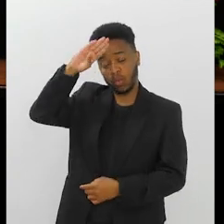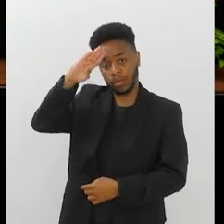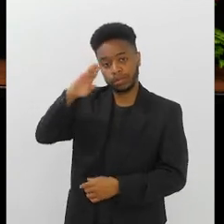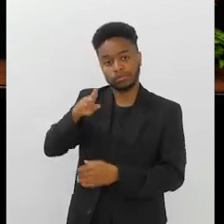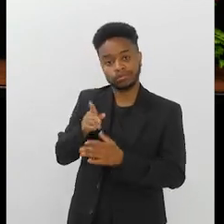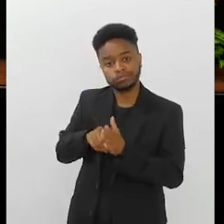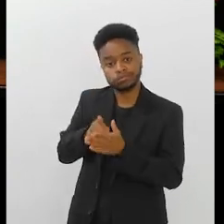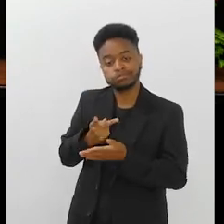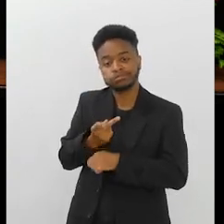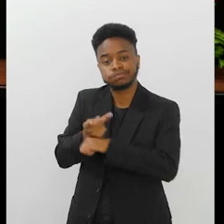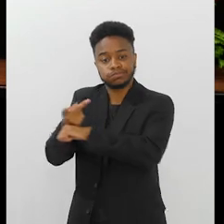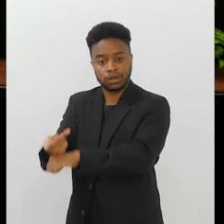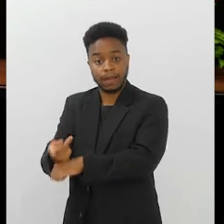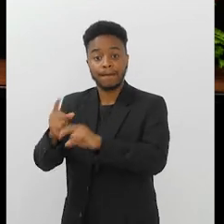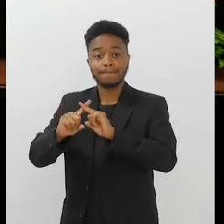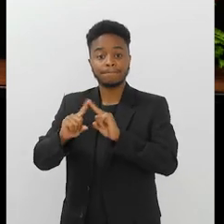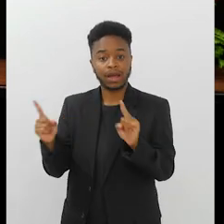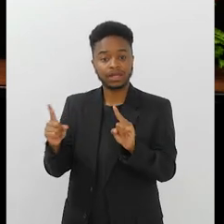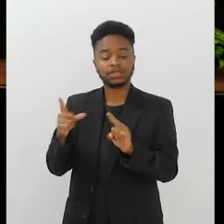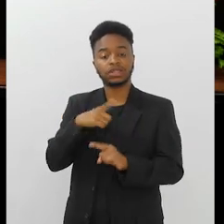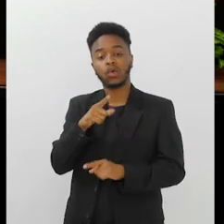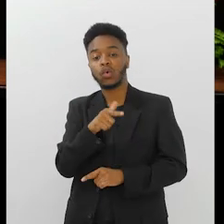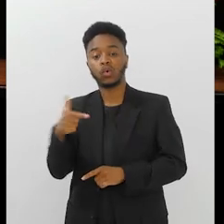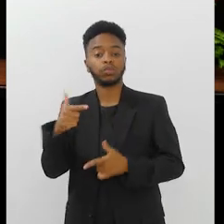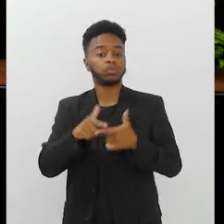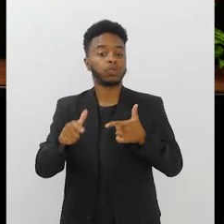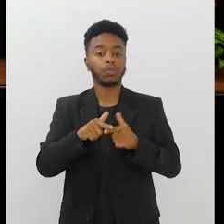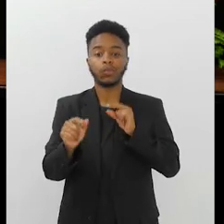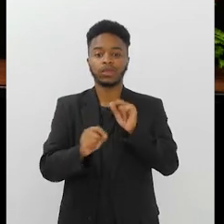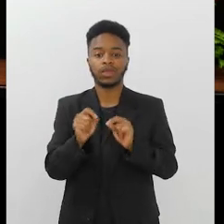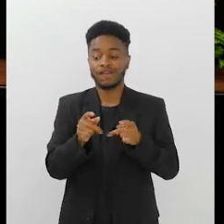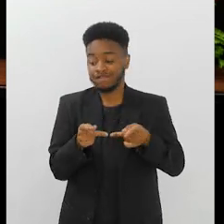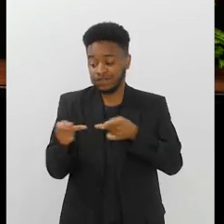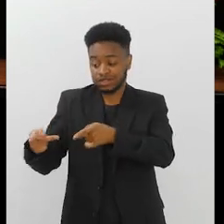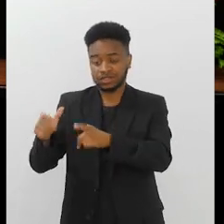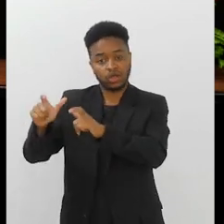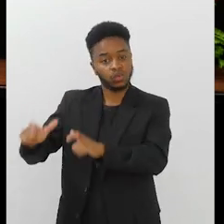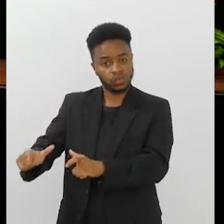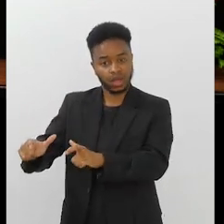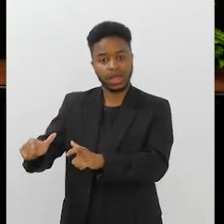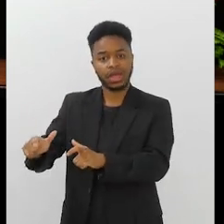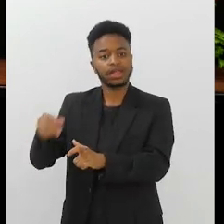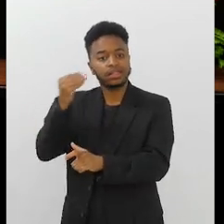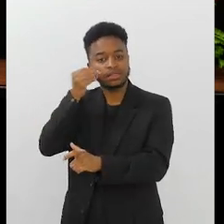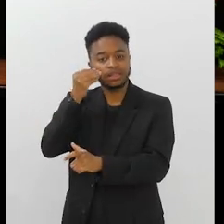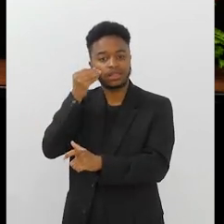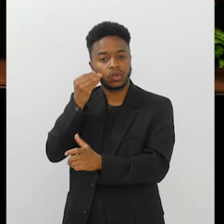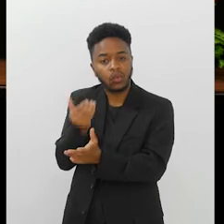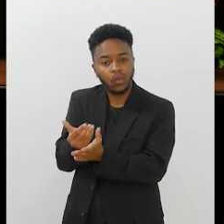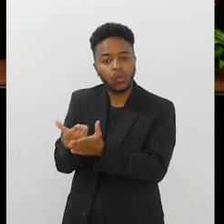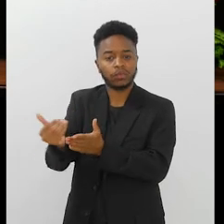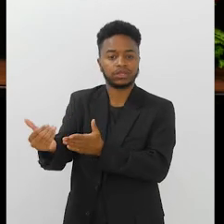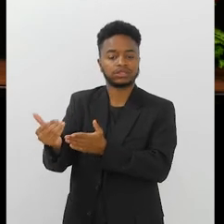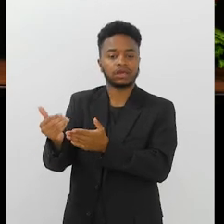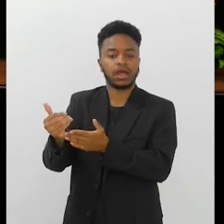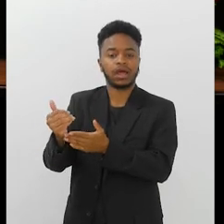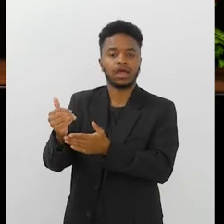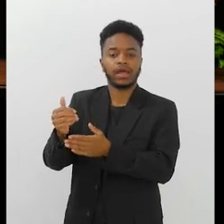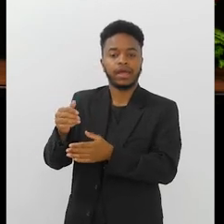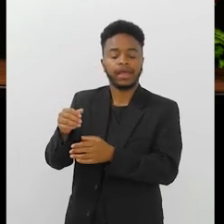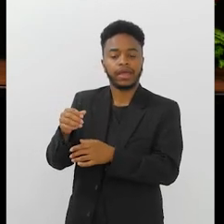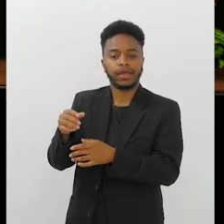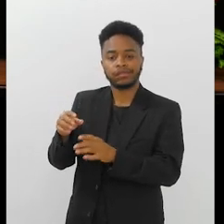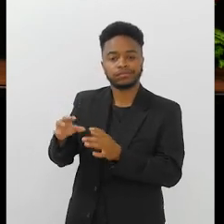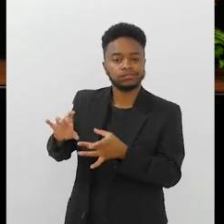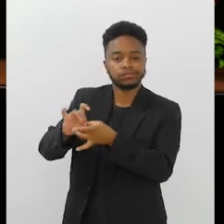Cuba mas a gente entra em outro problema nessa questão de ir para lá para se consagrar né ir para lá para voltar como sacerdote